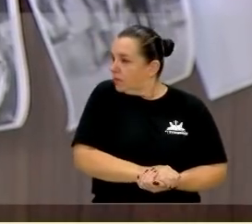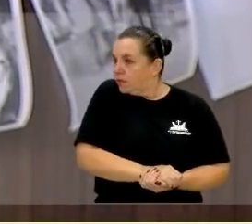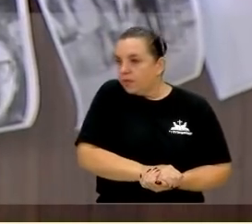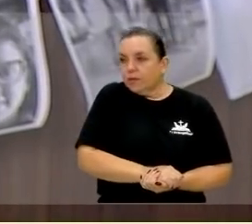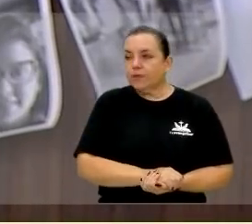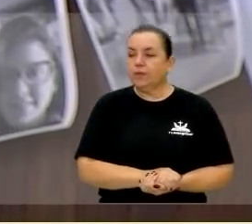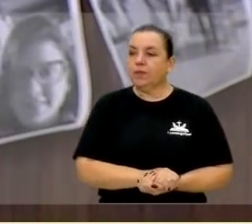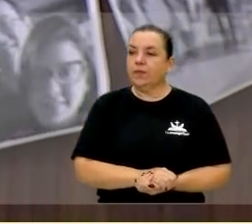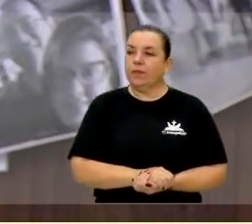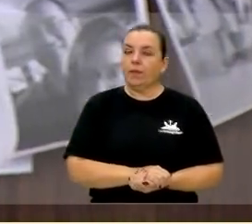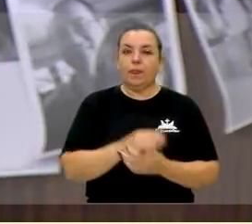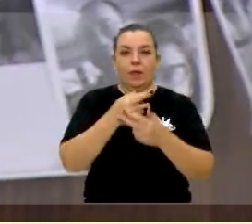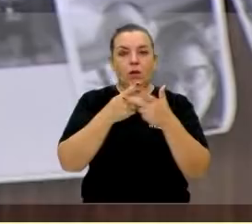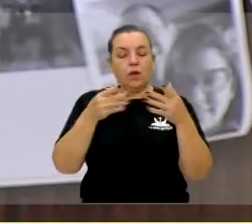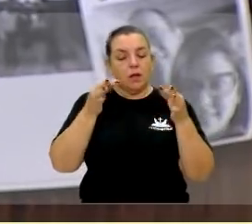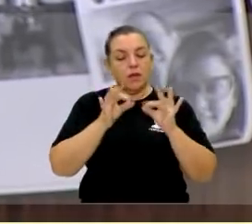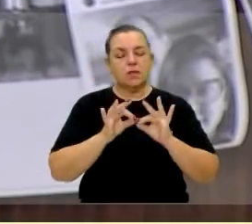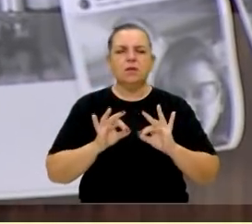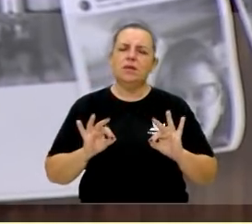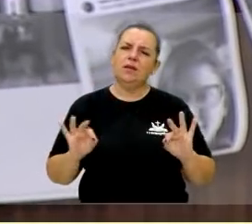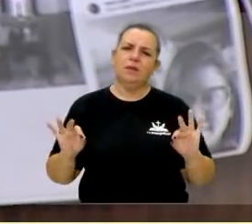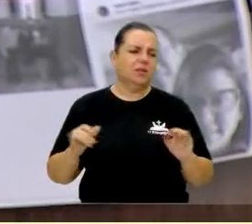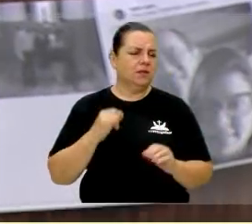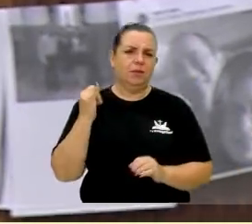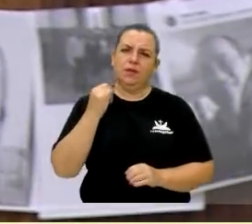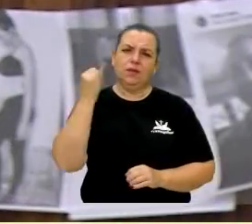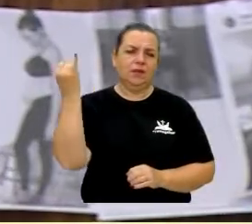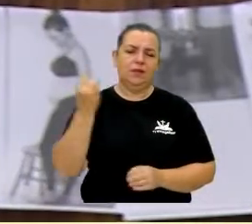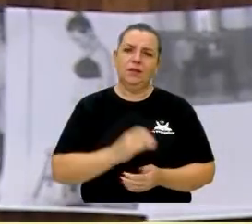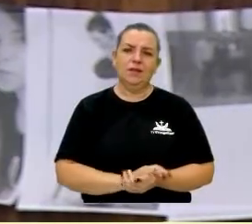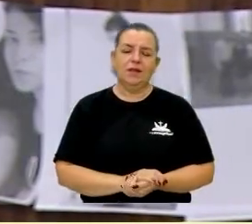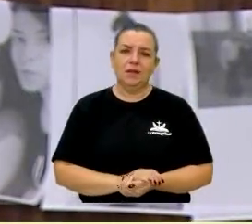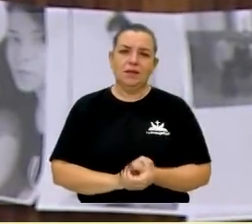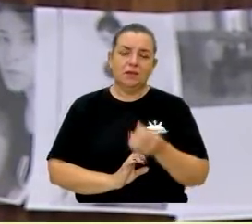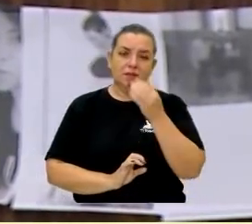coisas simples e tão importantes,